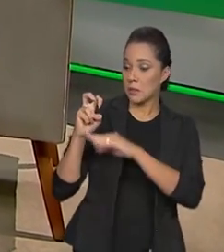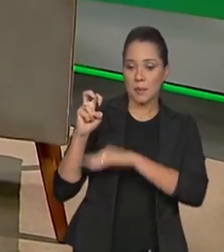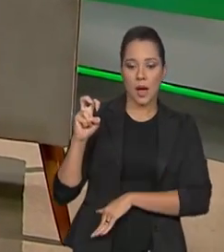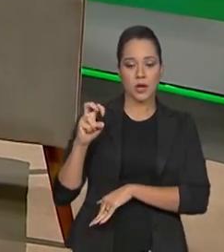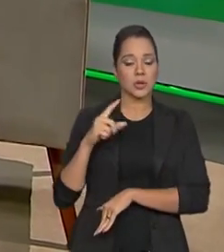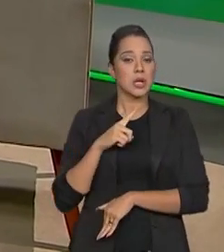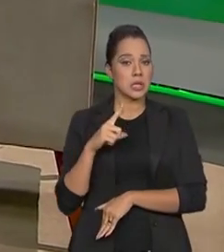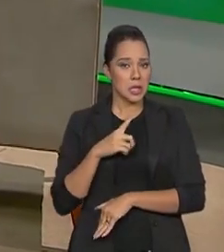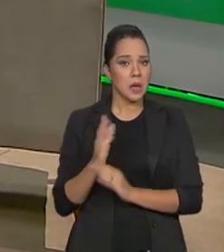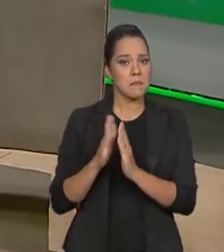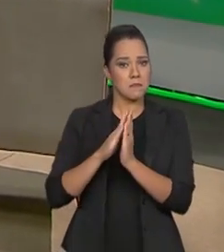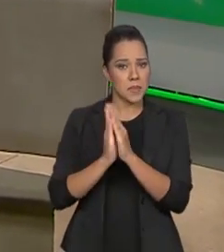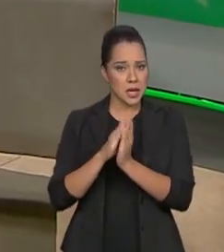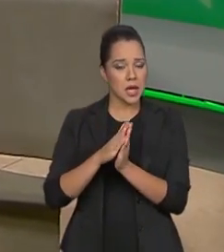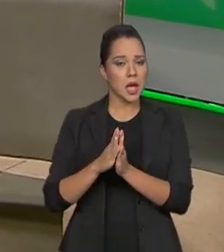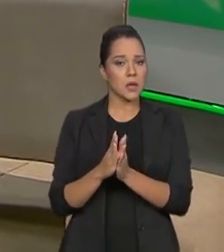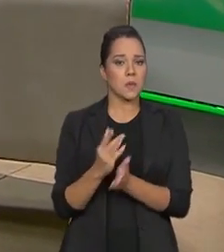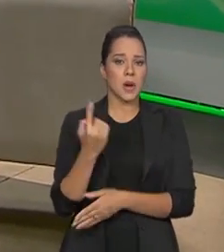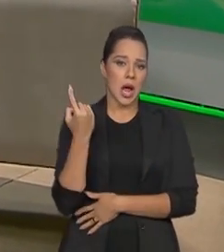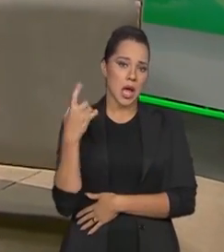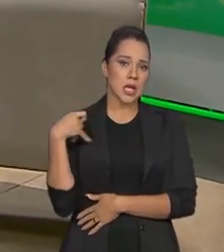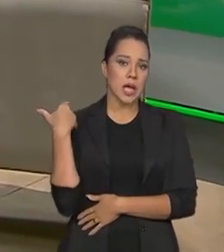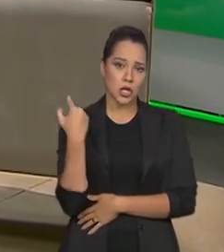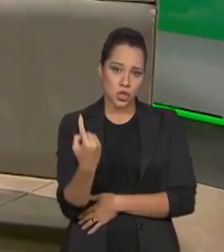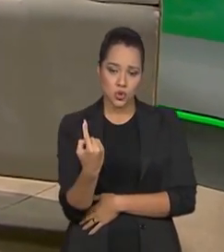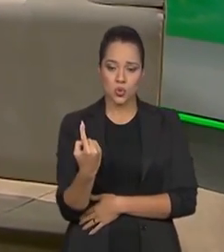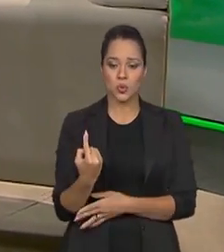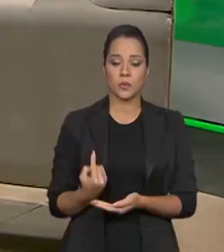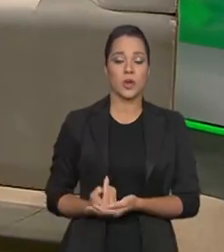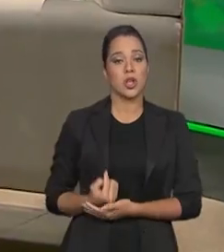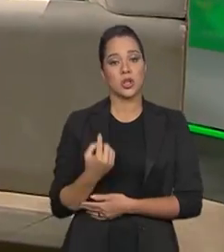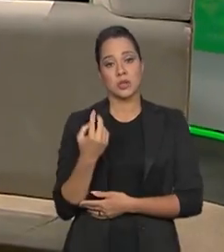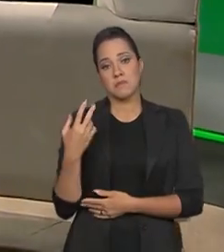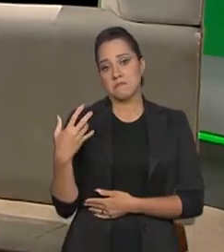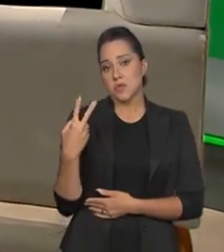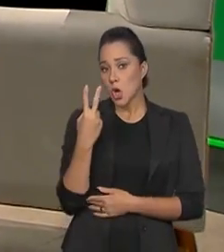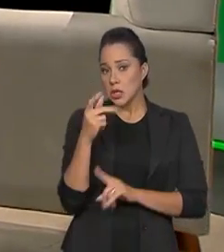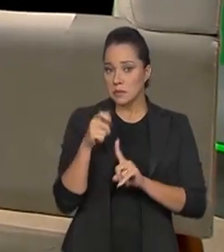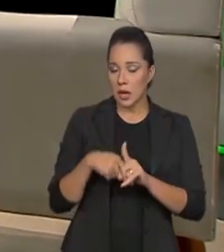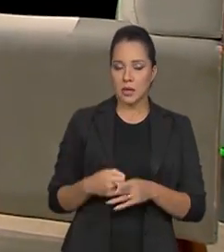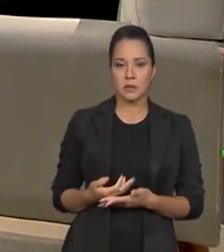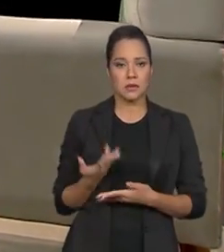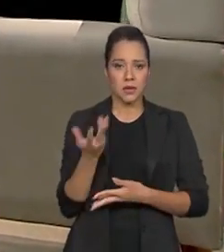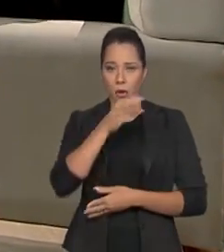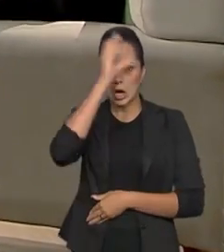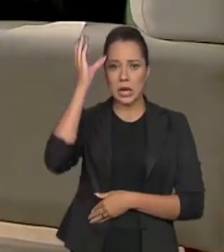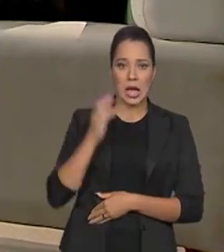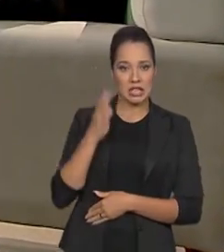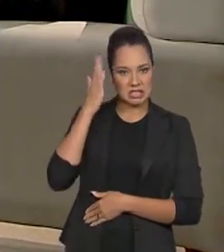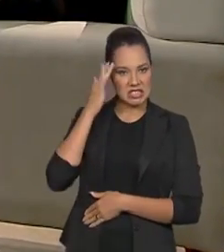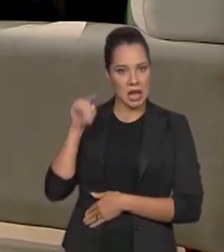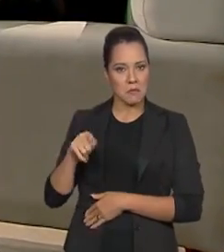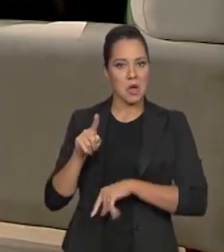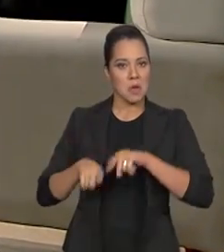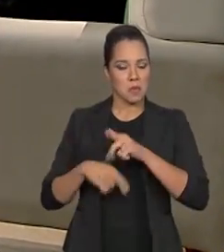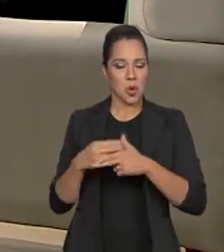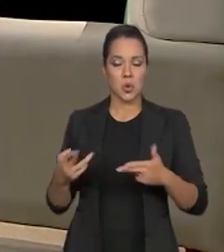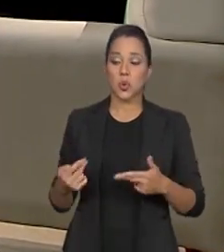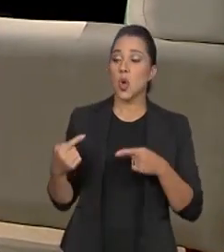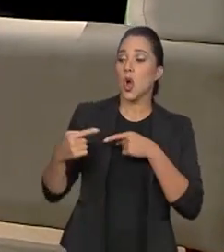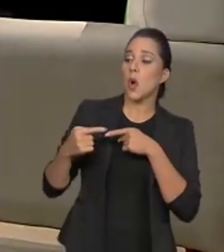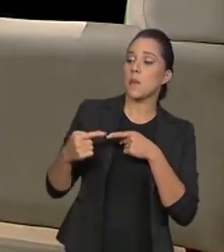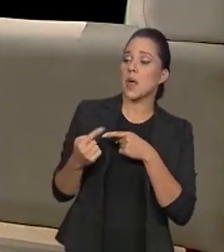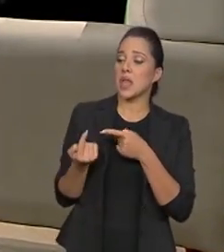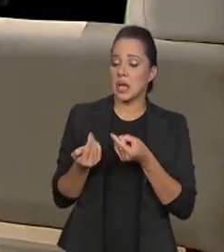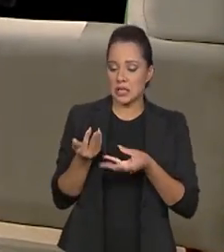brinquedos para um ano para dois anos para meses né então são consumidores que não tem como saber se aquele produto já tá